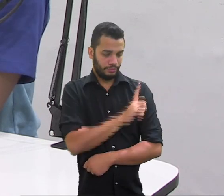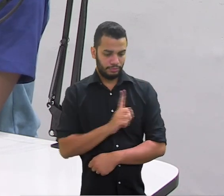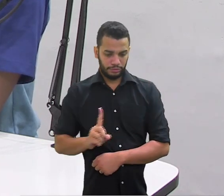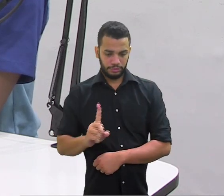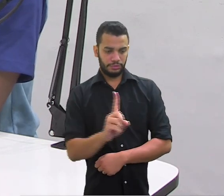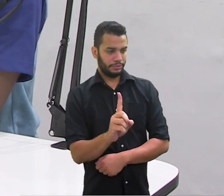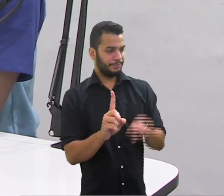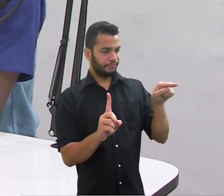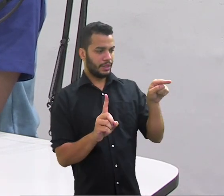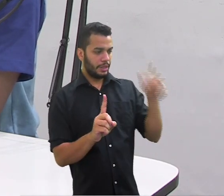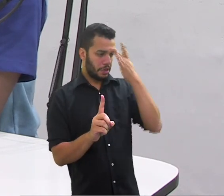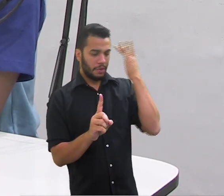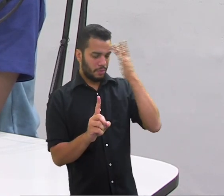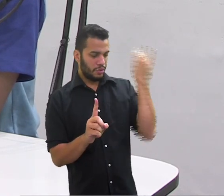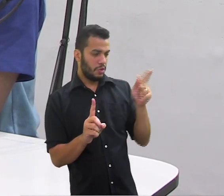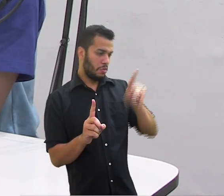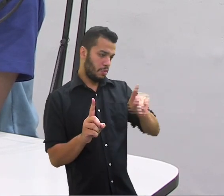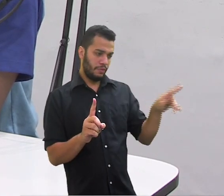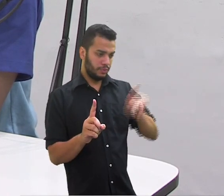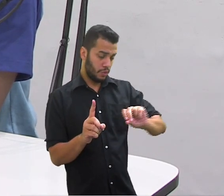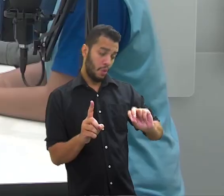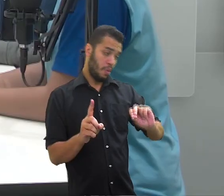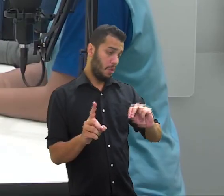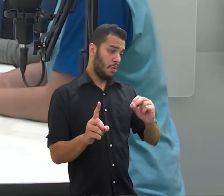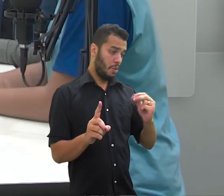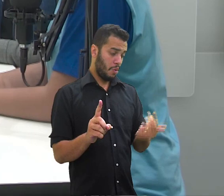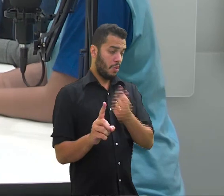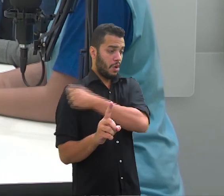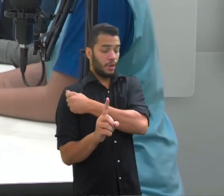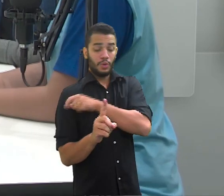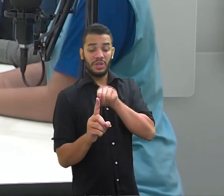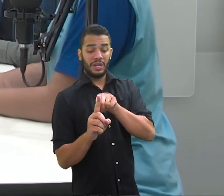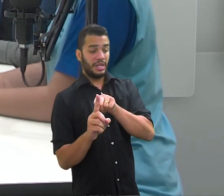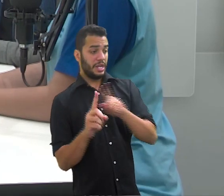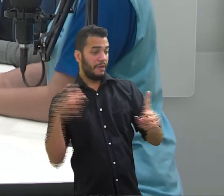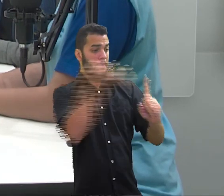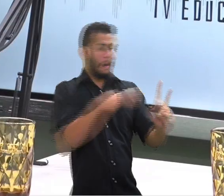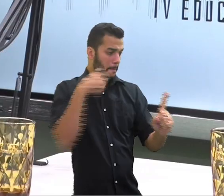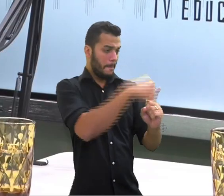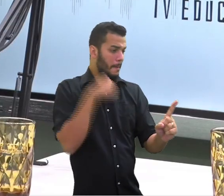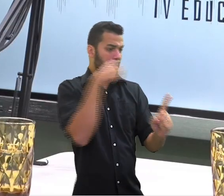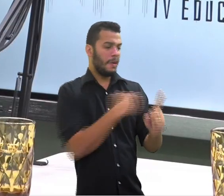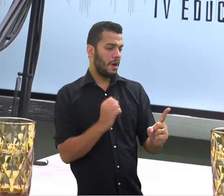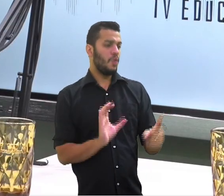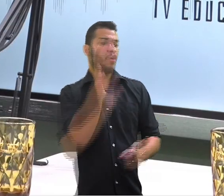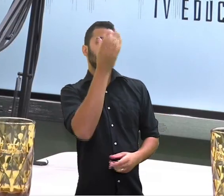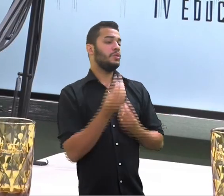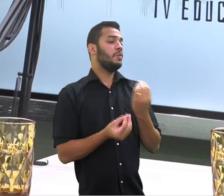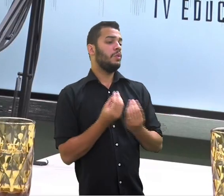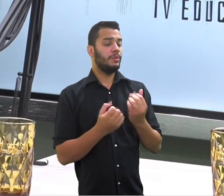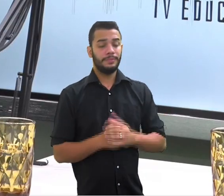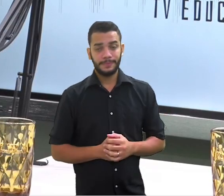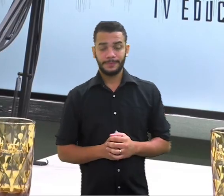até um estudante de dentro da escola? Olha, eu acho que é uma sequência de erros.